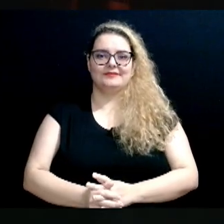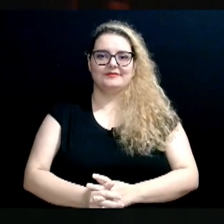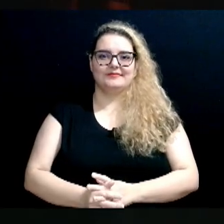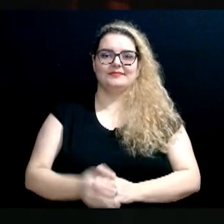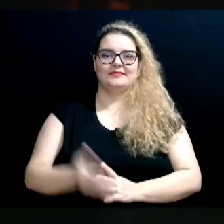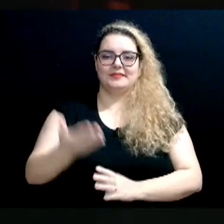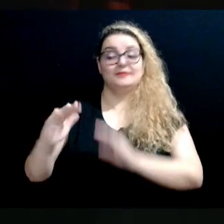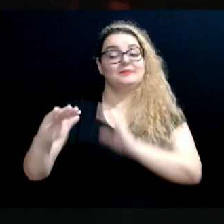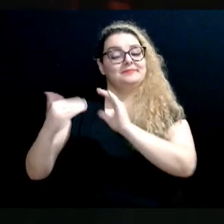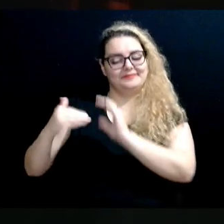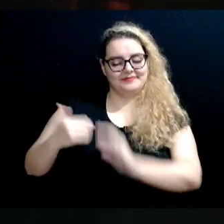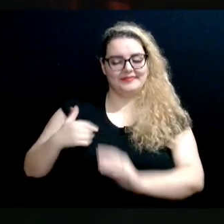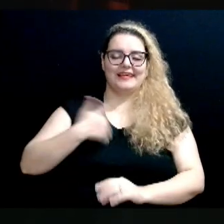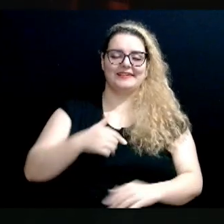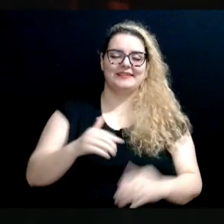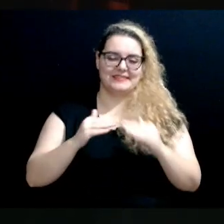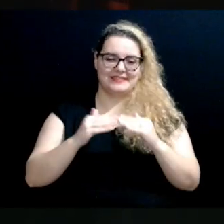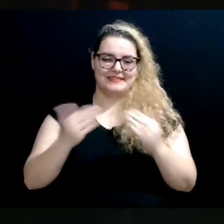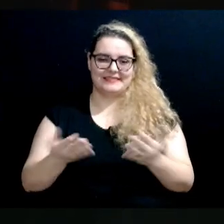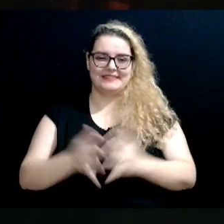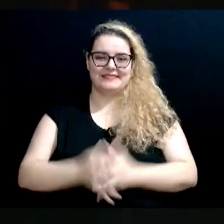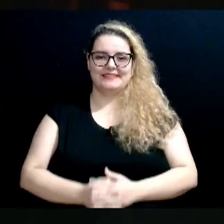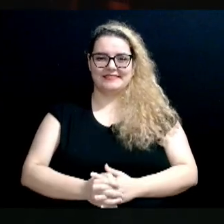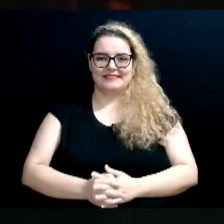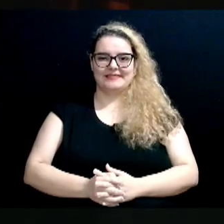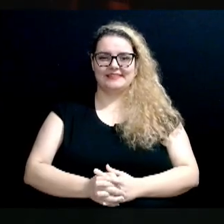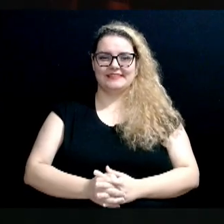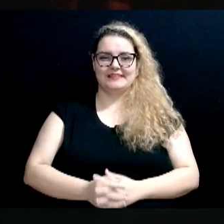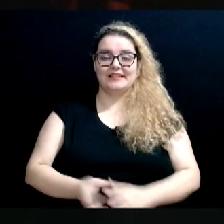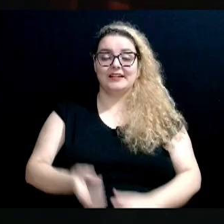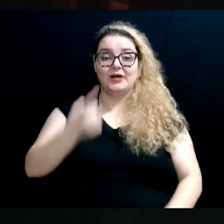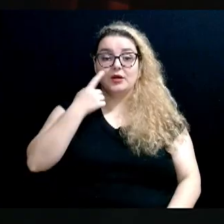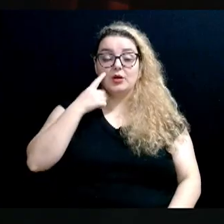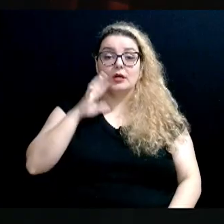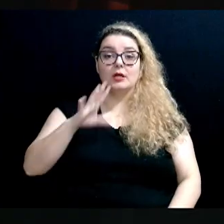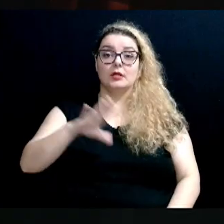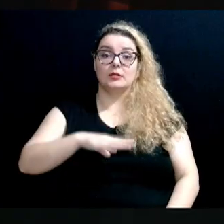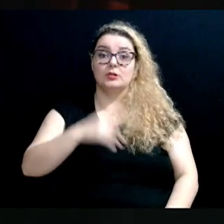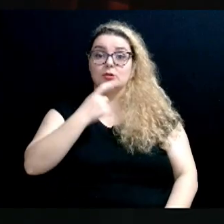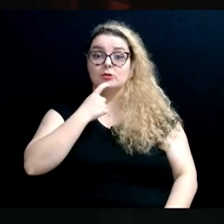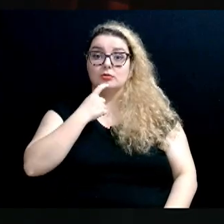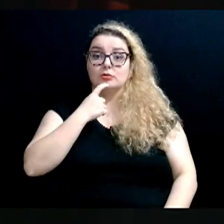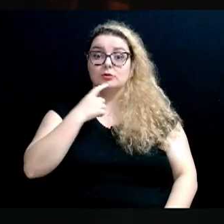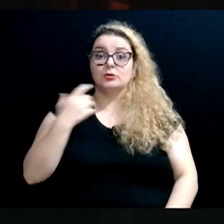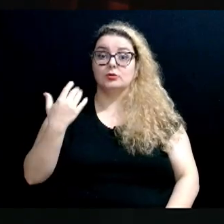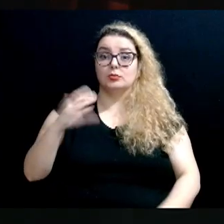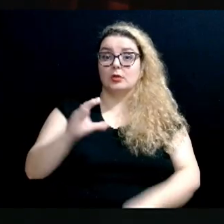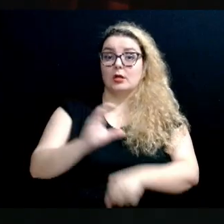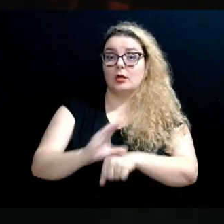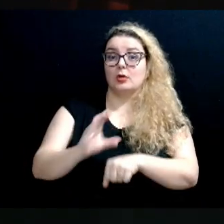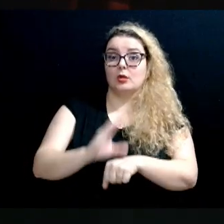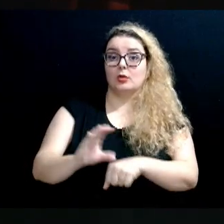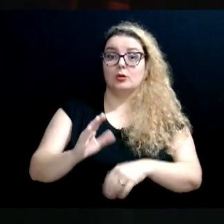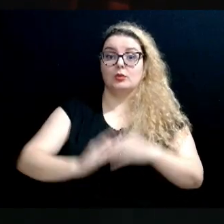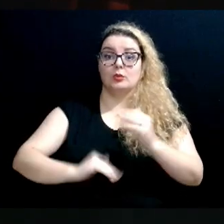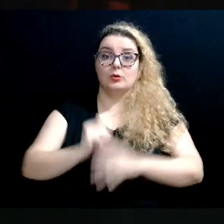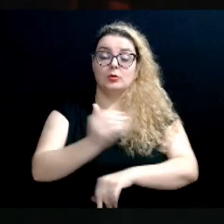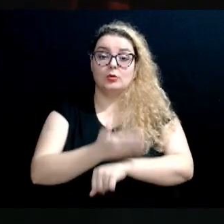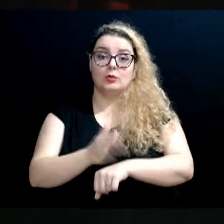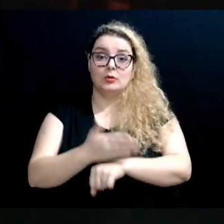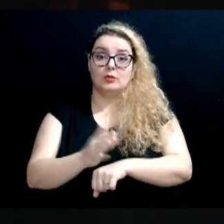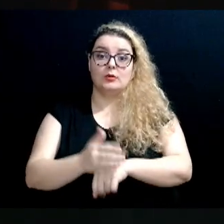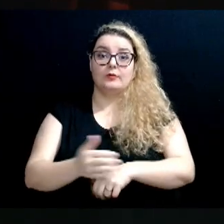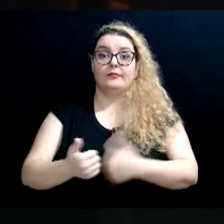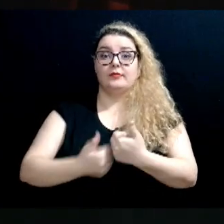gente, combinado? Então está bom. Olha só que legal, Campinas lançou o curso de treinadores de futebol amador. É uma iniciativa